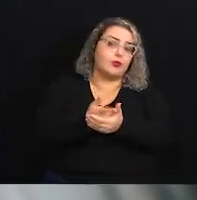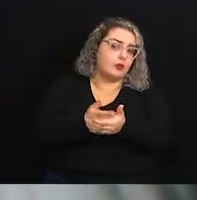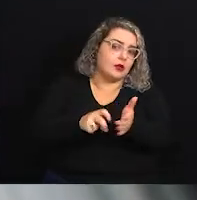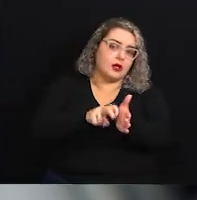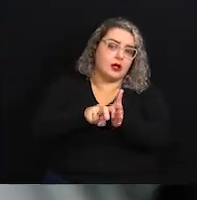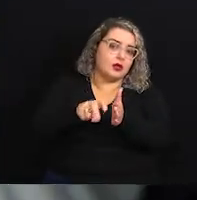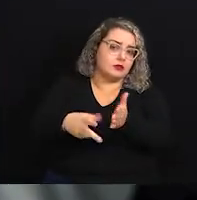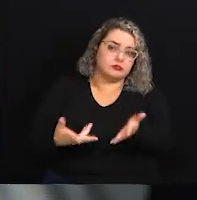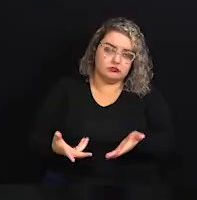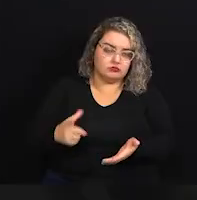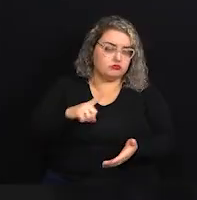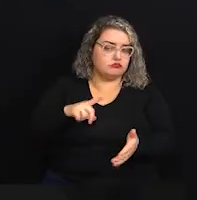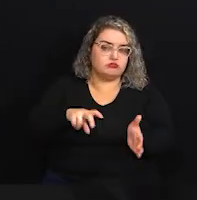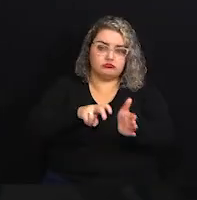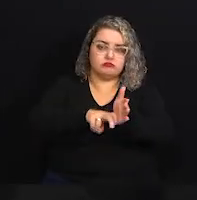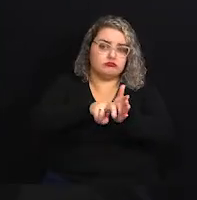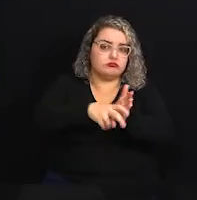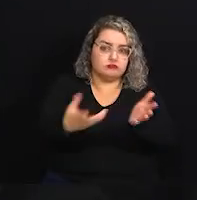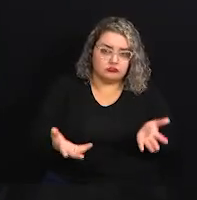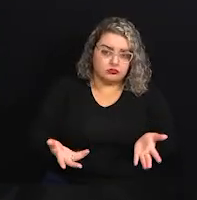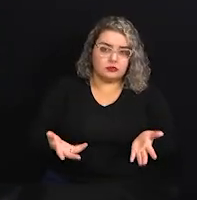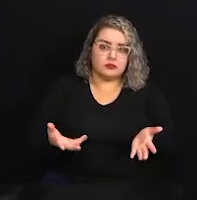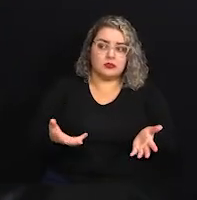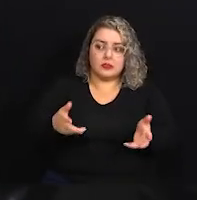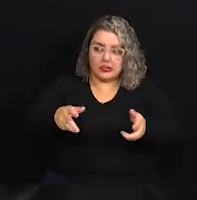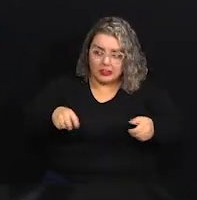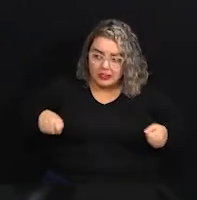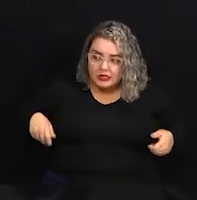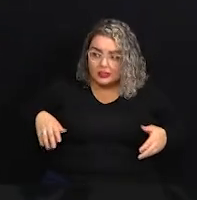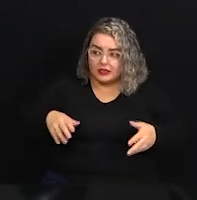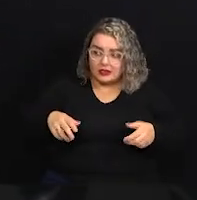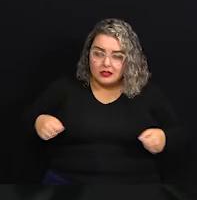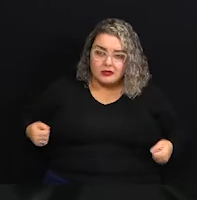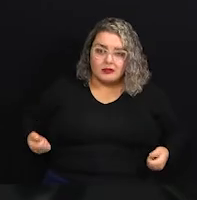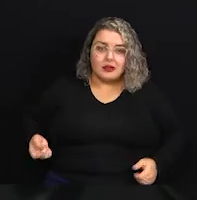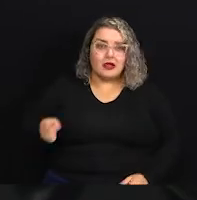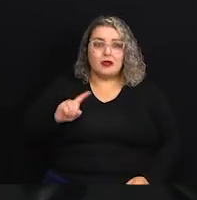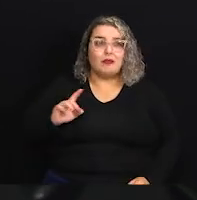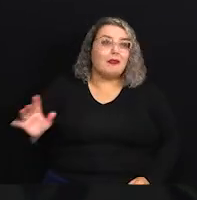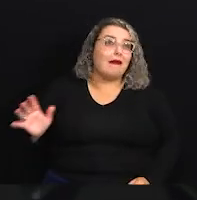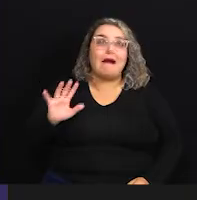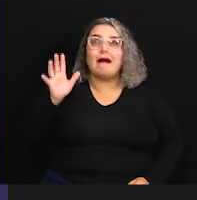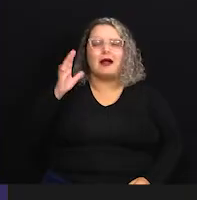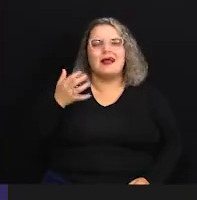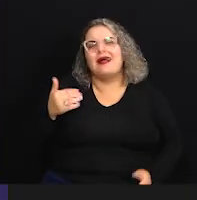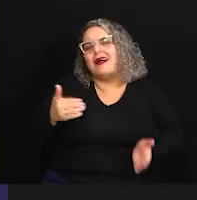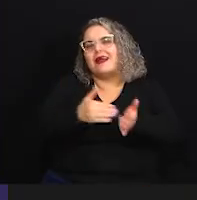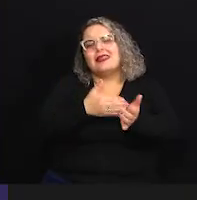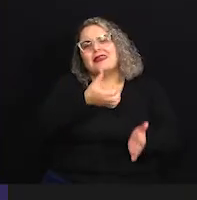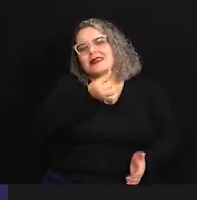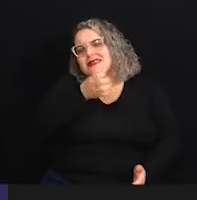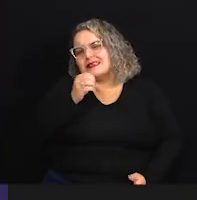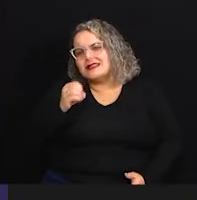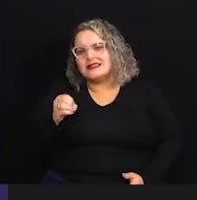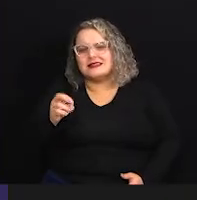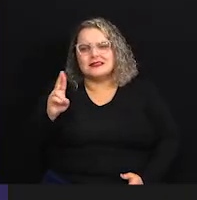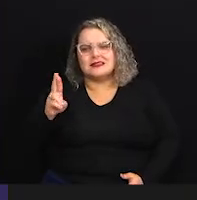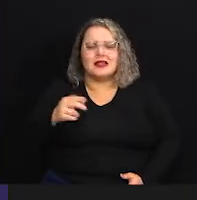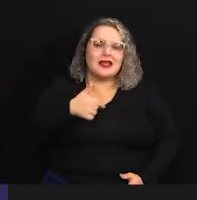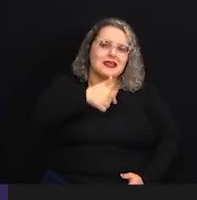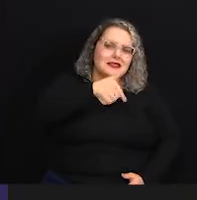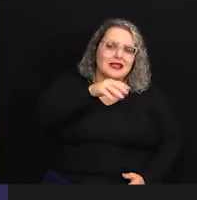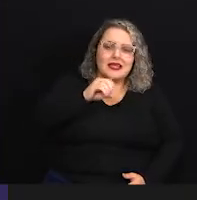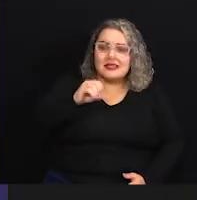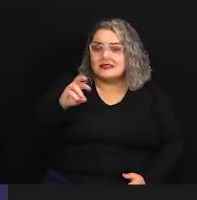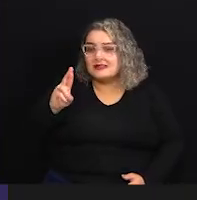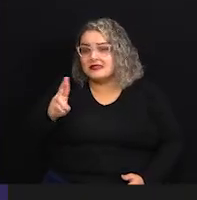de comprar e de adquirir uma cadeira. Essas cadeiras não custam tanto, custa até R$600,